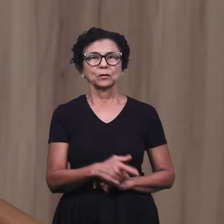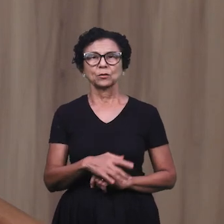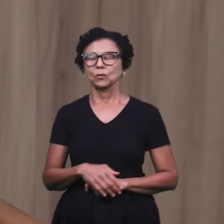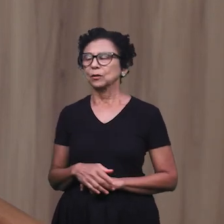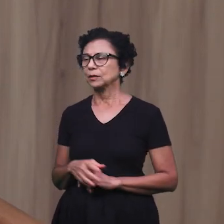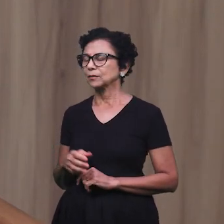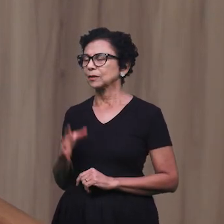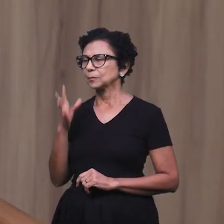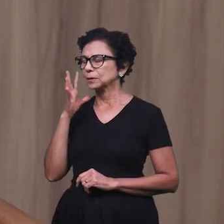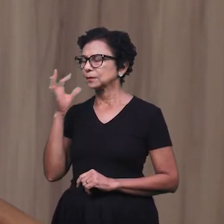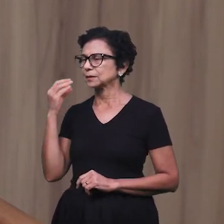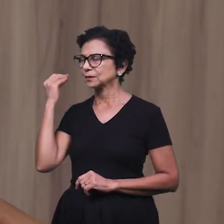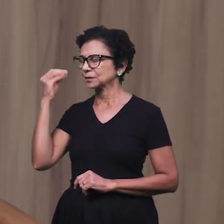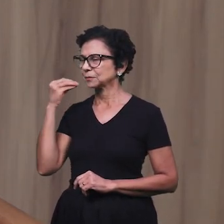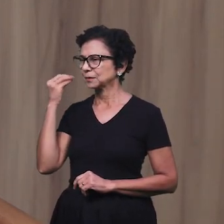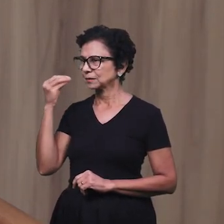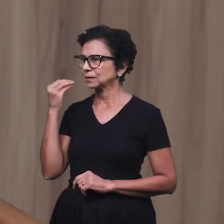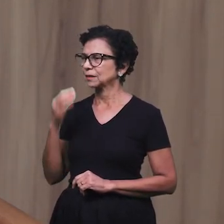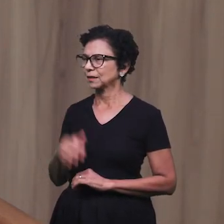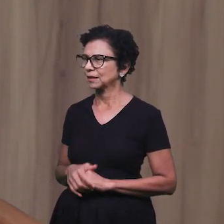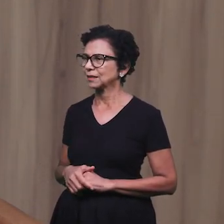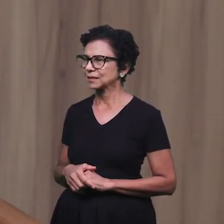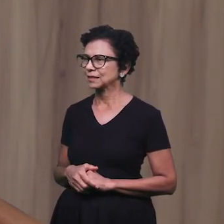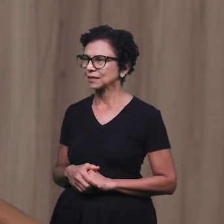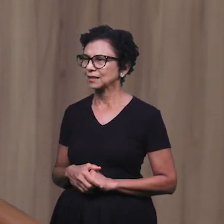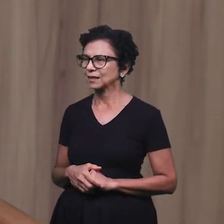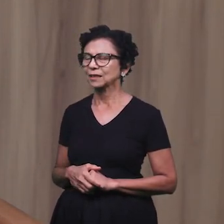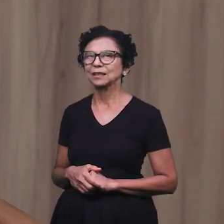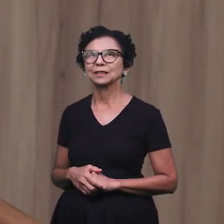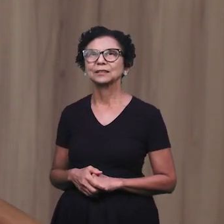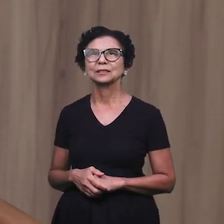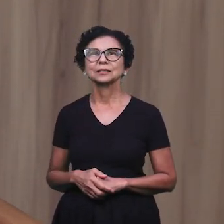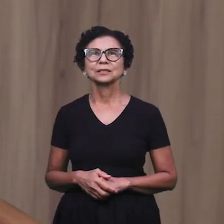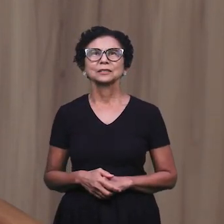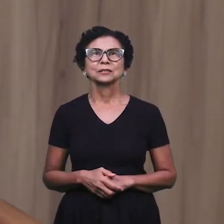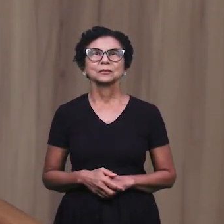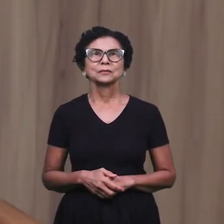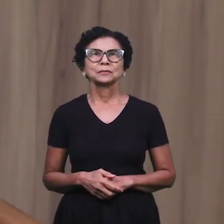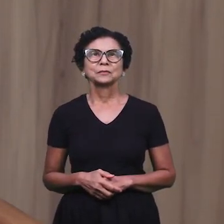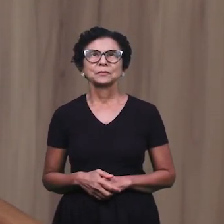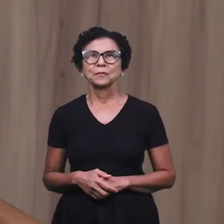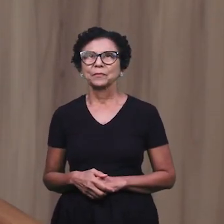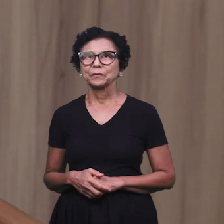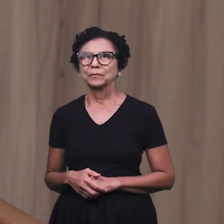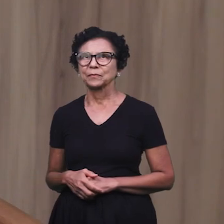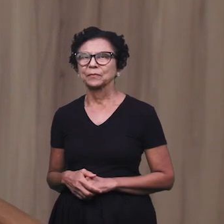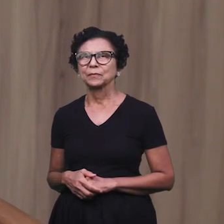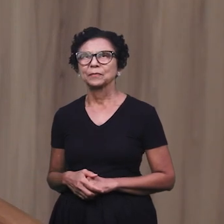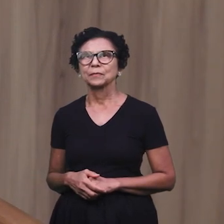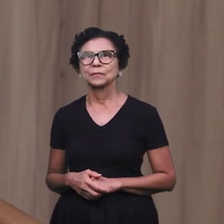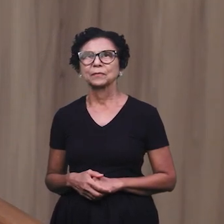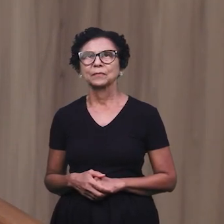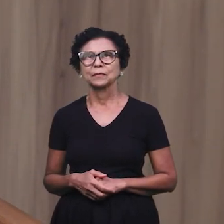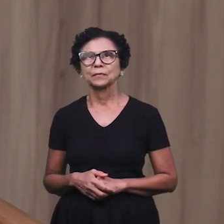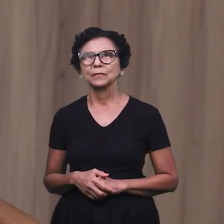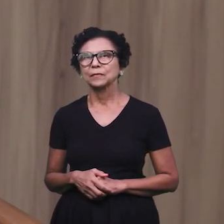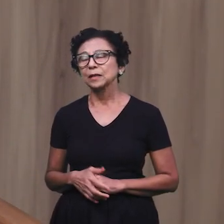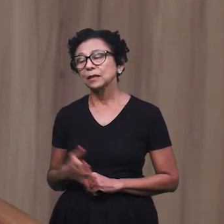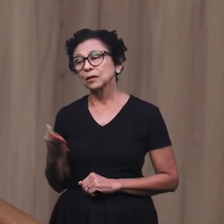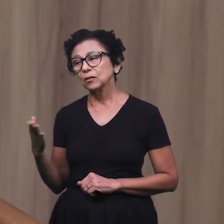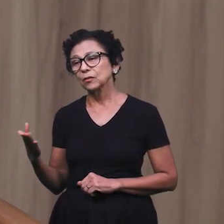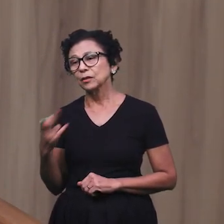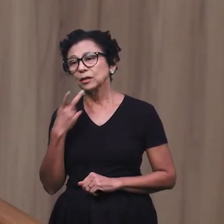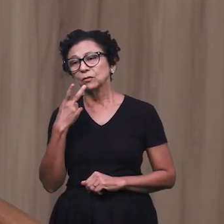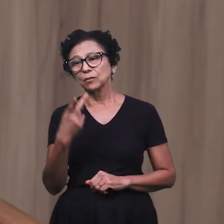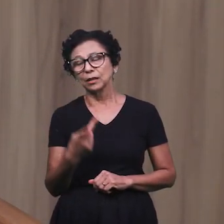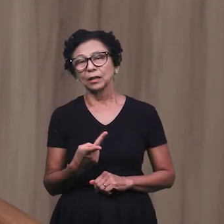deu certo, né? Como eu falei, repetir o que deu certo e tentar evitar, né, o que deu errado. Então,